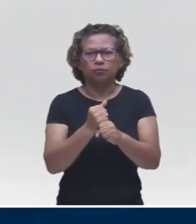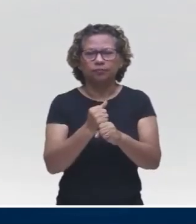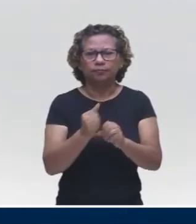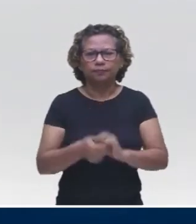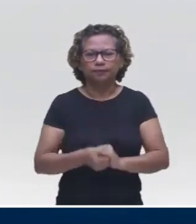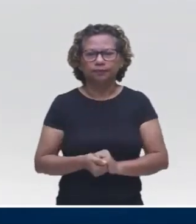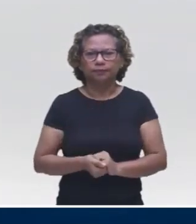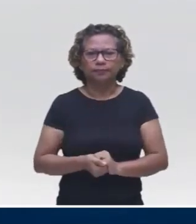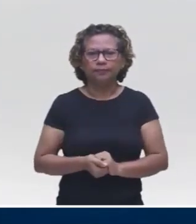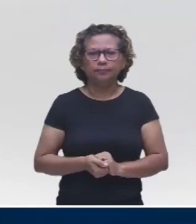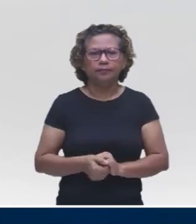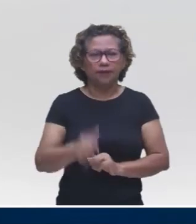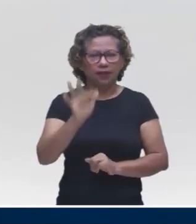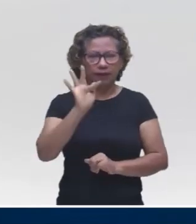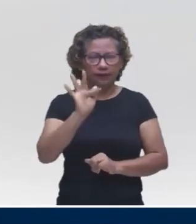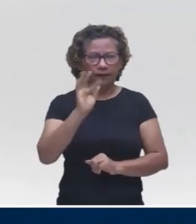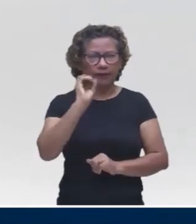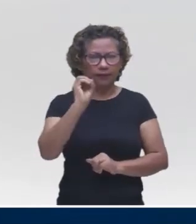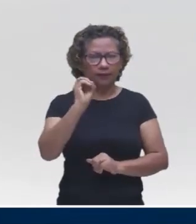a f de 0.